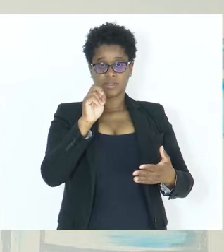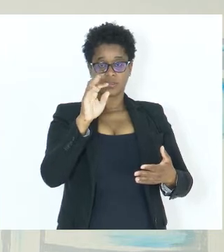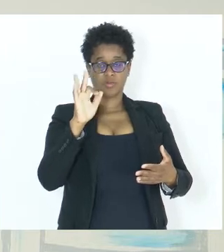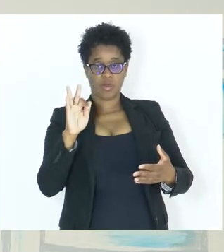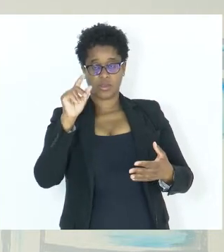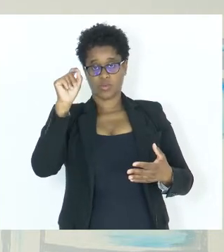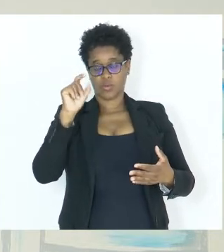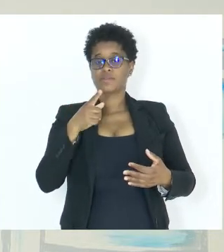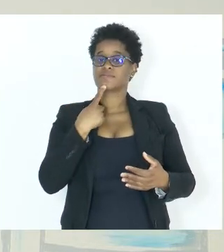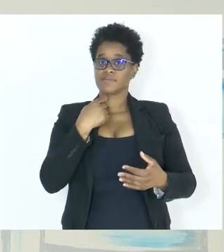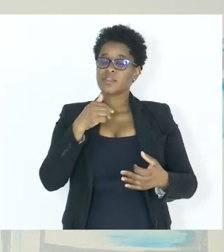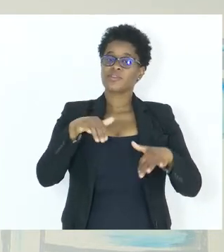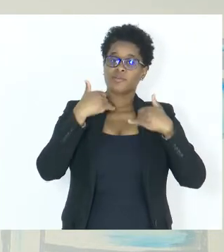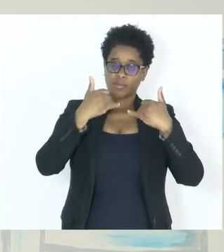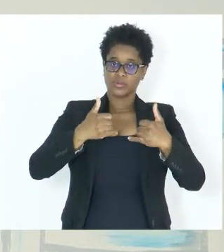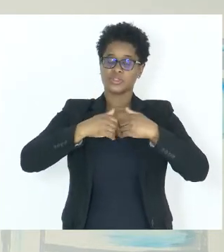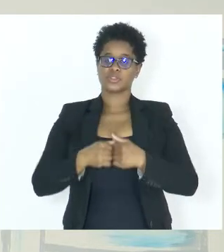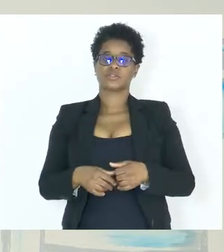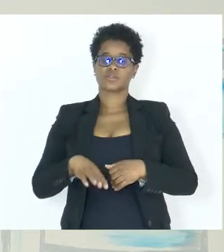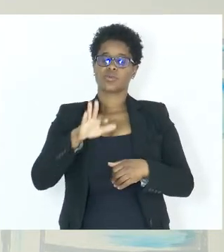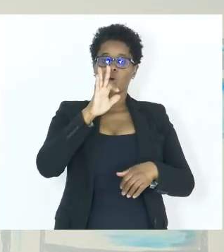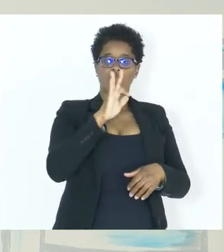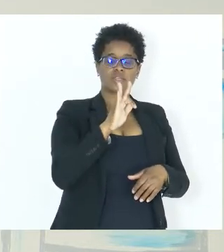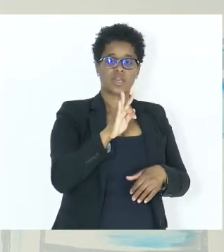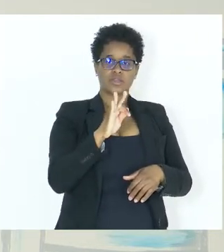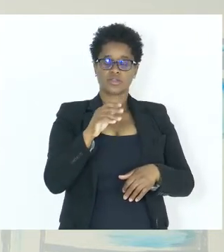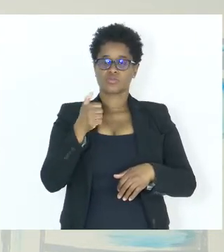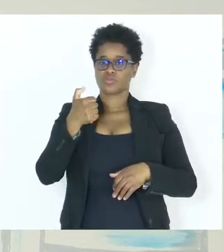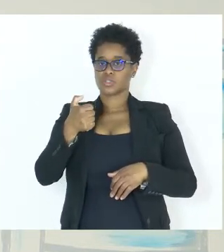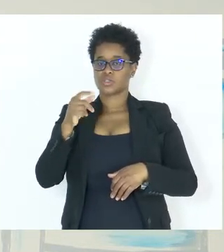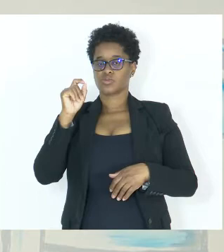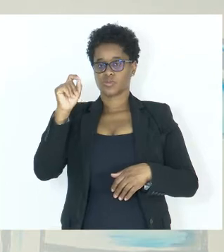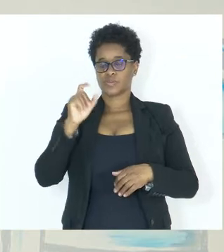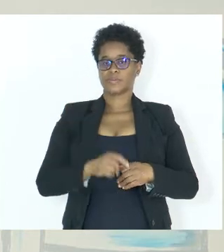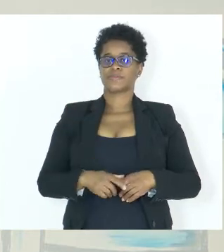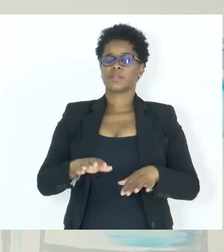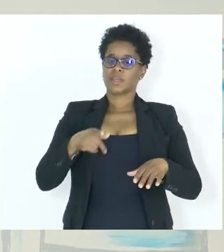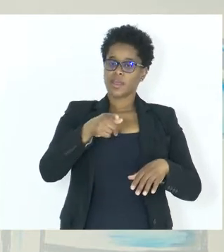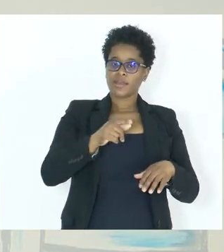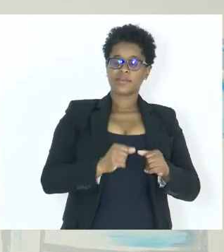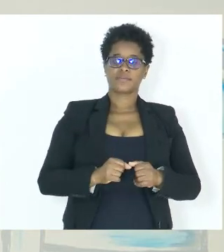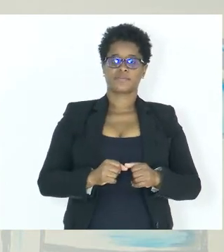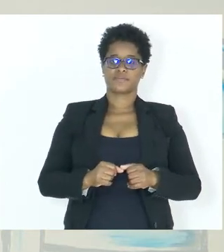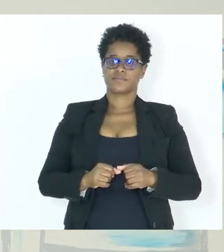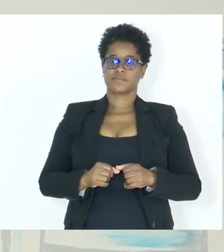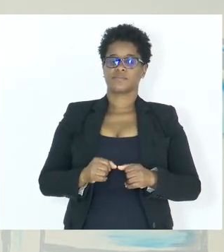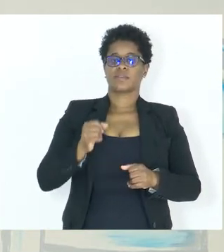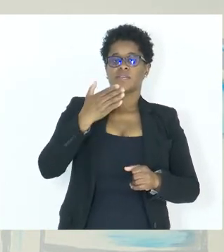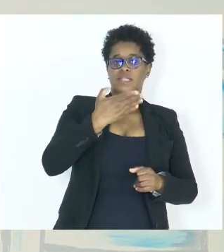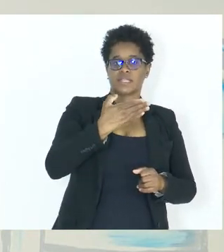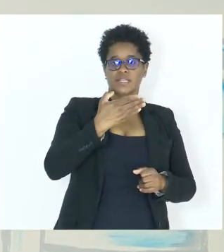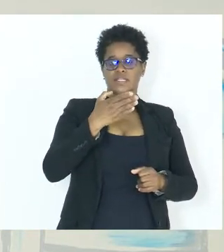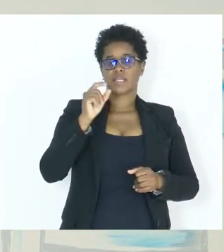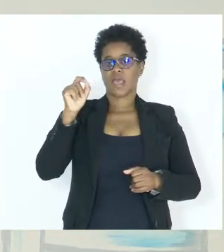34º, certo? Depois, 45º. E aqui?